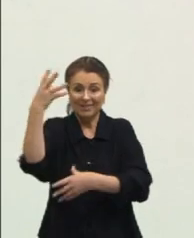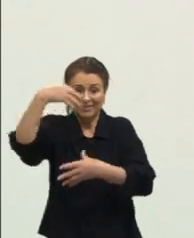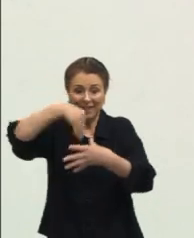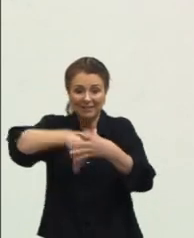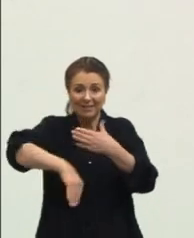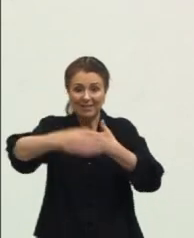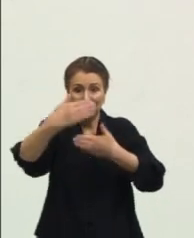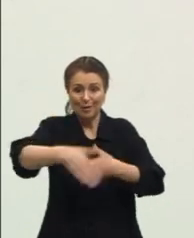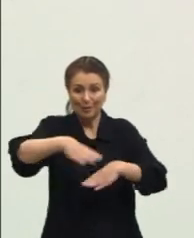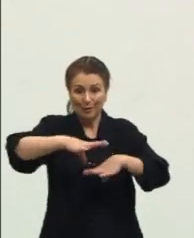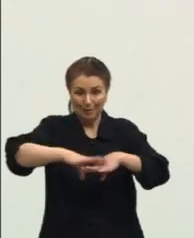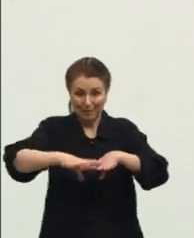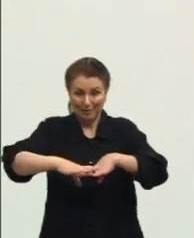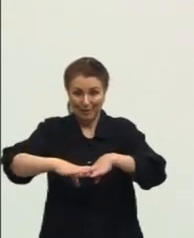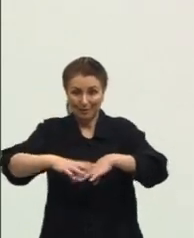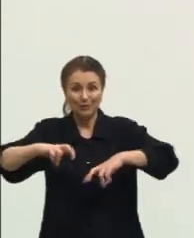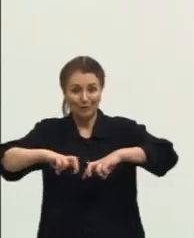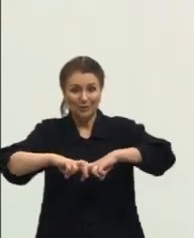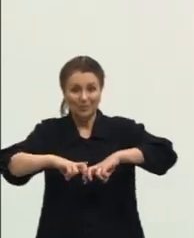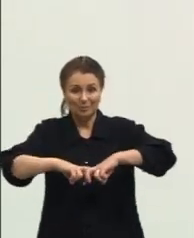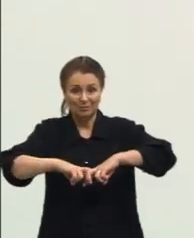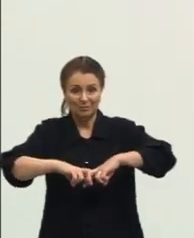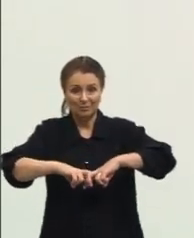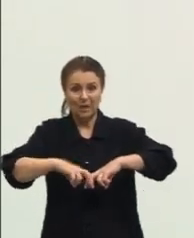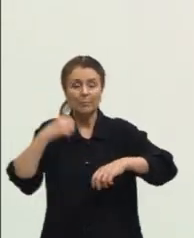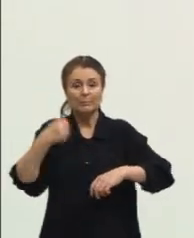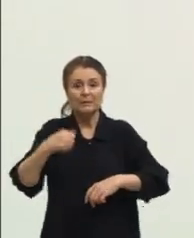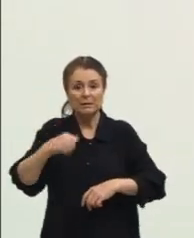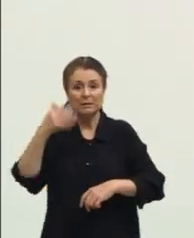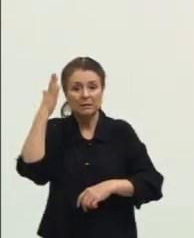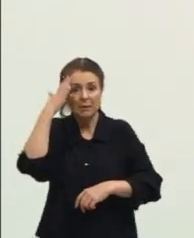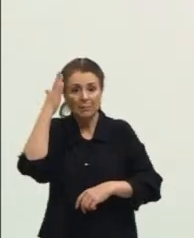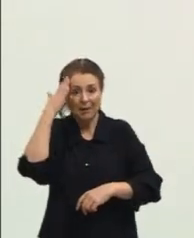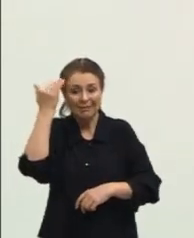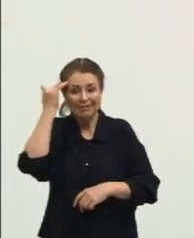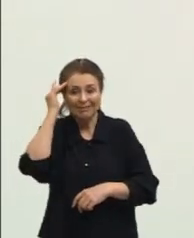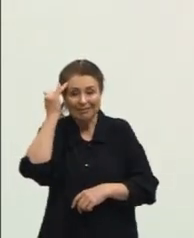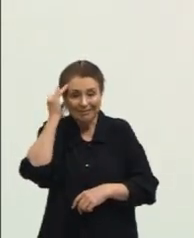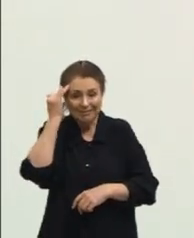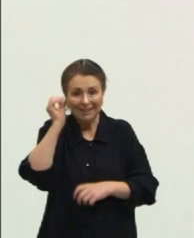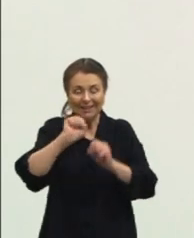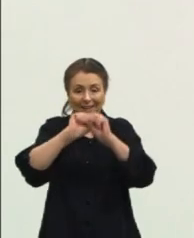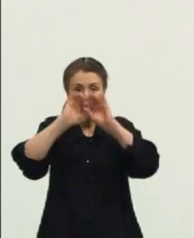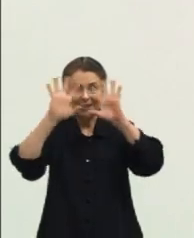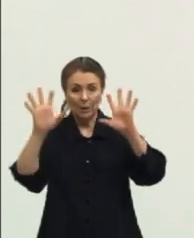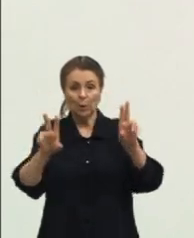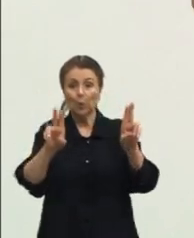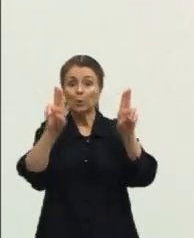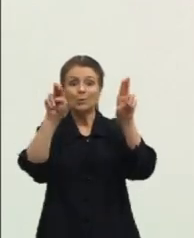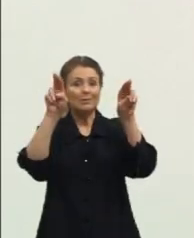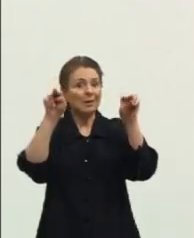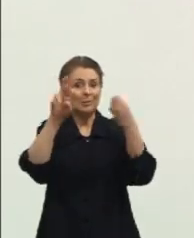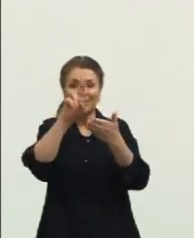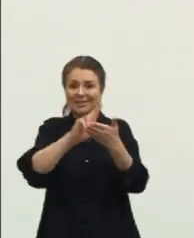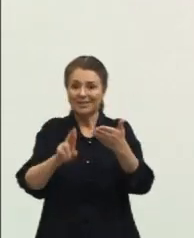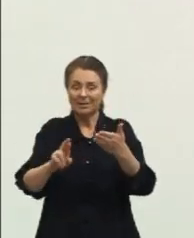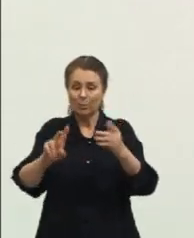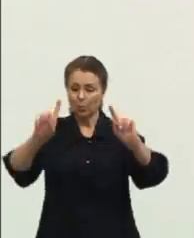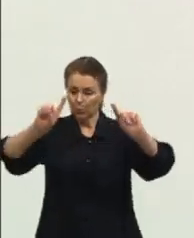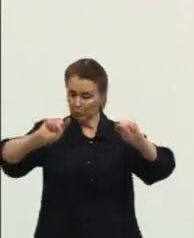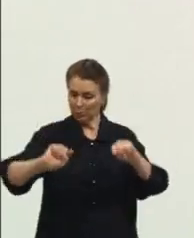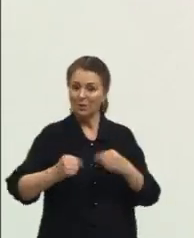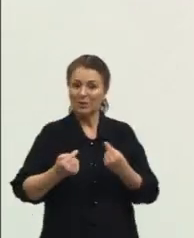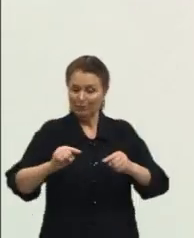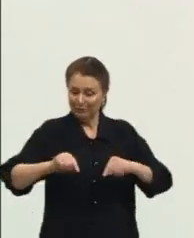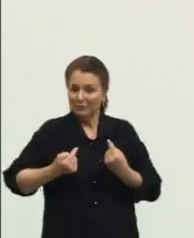questões né tu tem que saber dialogar saber o que que tá fazendo e o tema da redação clássico né os desafios para